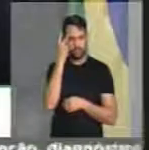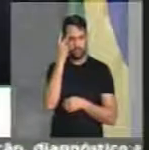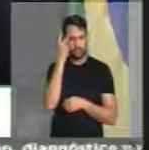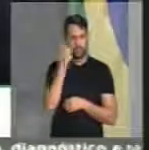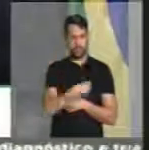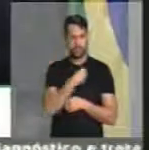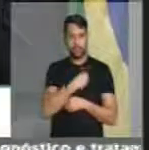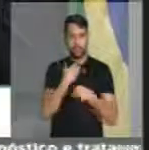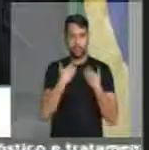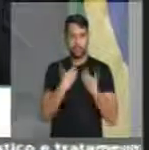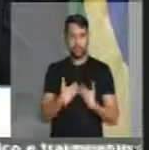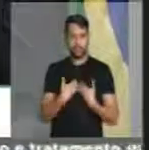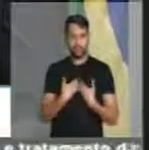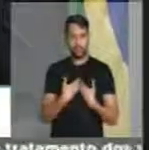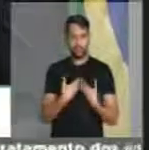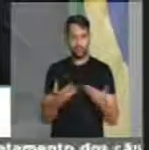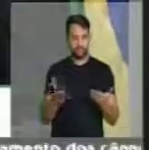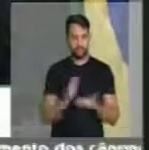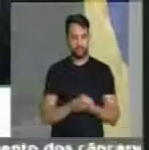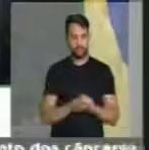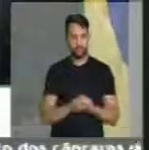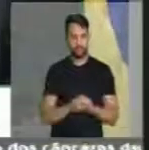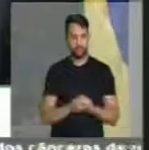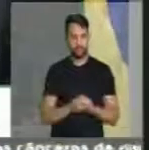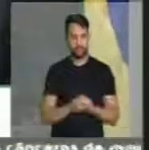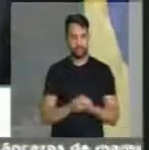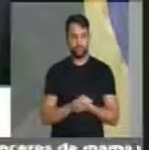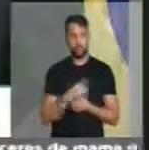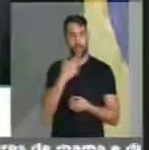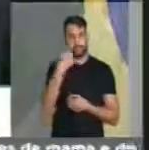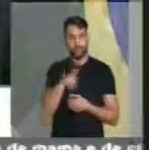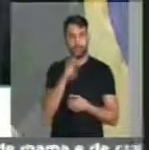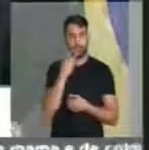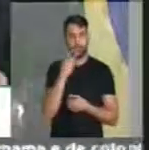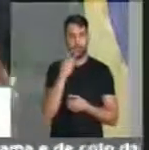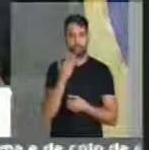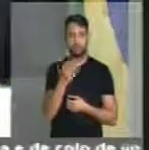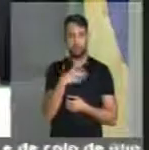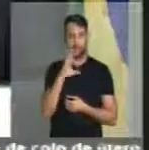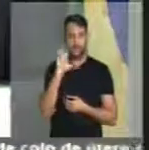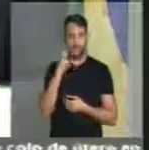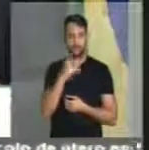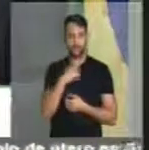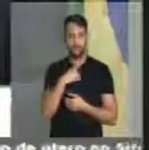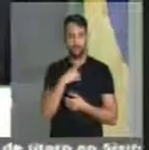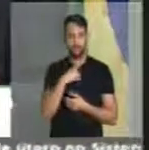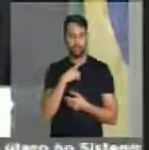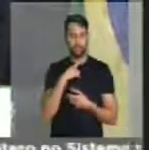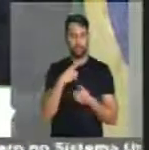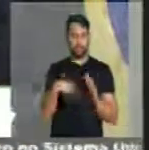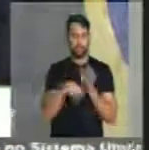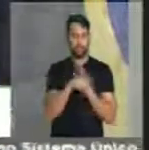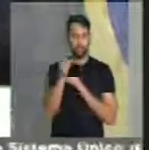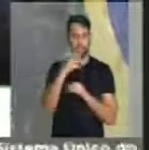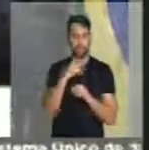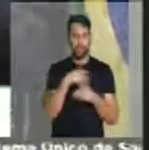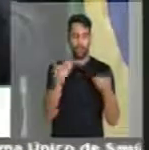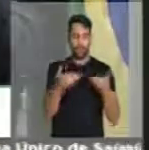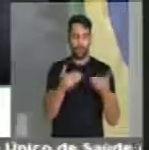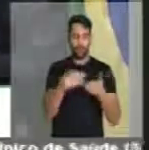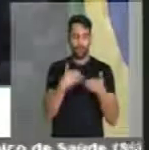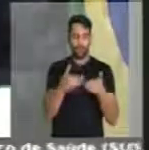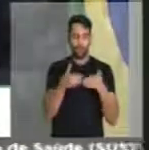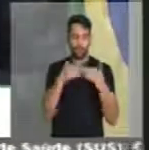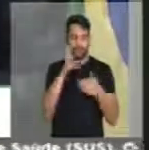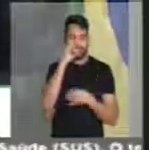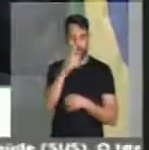está cansada de porte. E, repito, resolveu ter luz própria. Agora, eu pedi